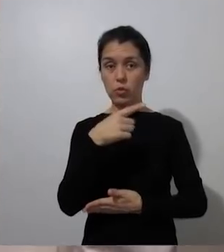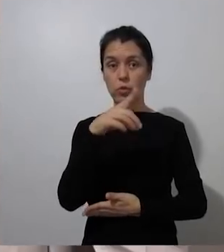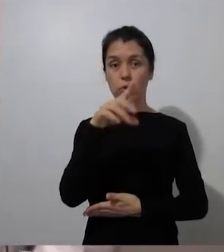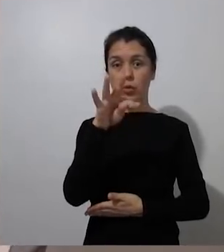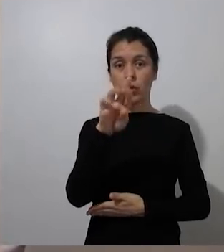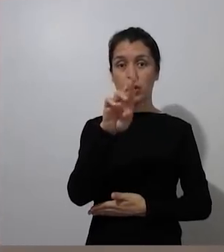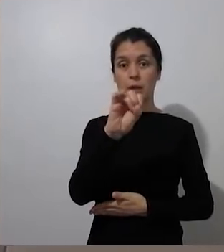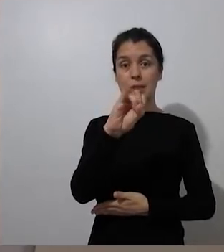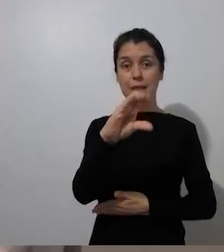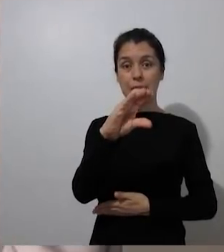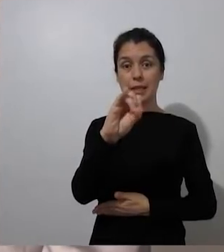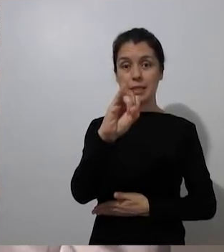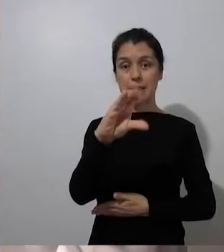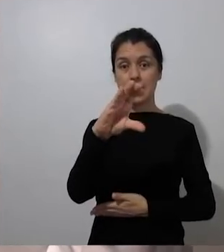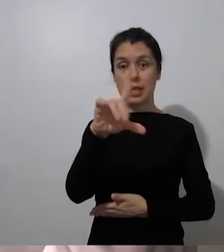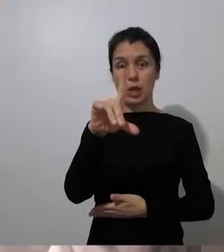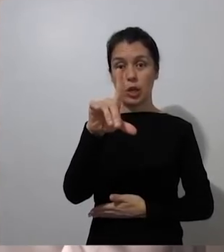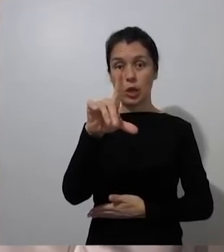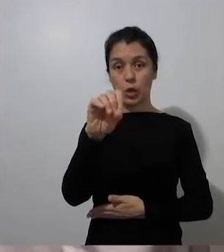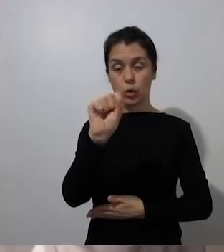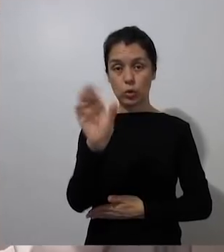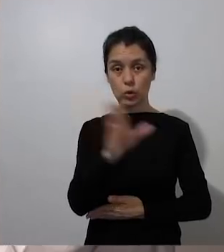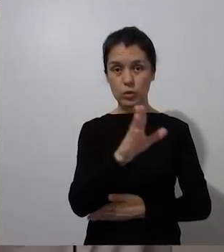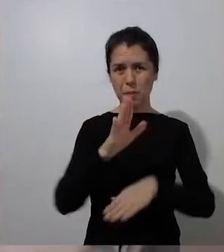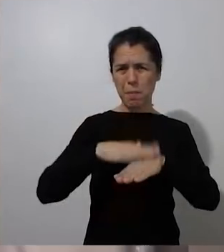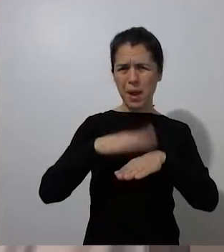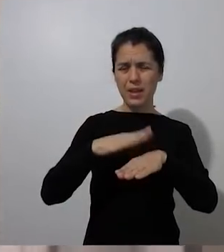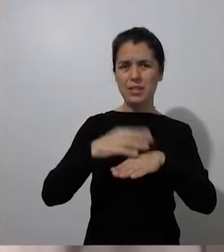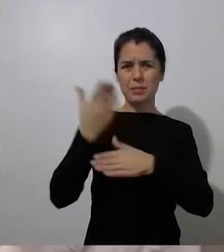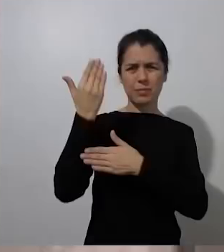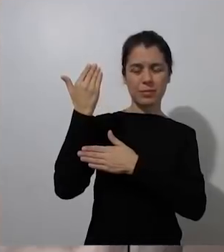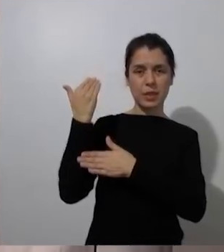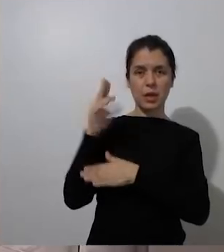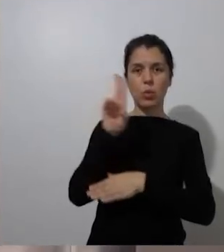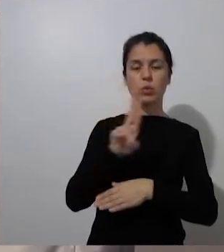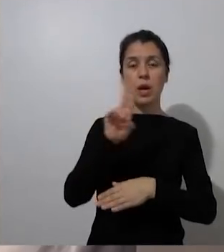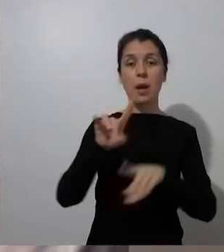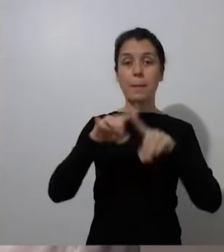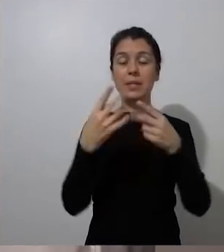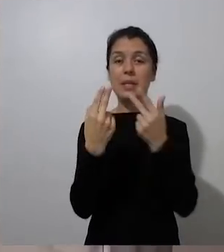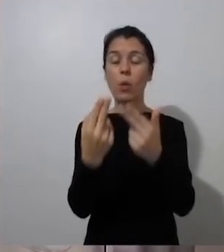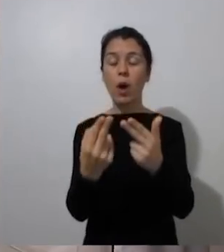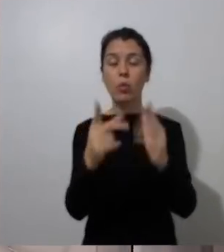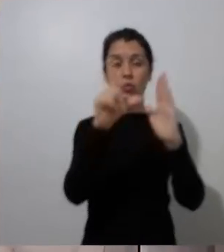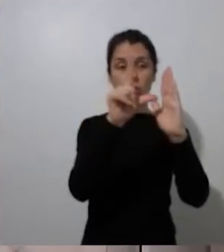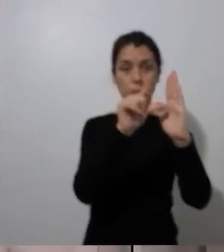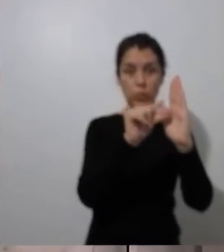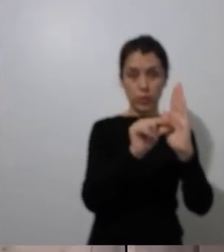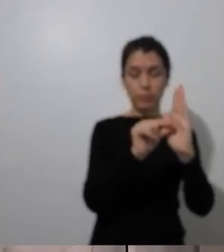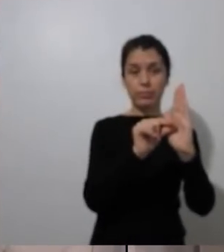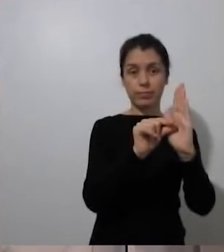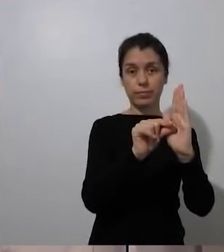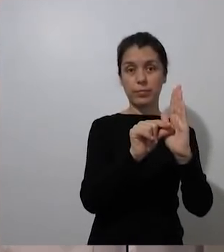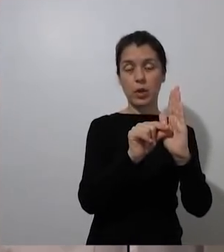medicamento são chamados de tricíclicos, porque eles têm 3 anéis de carbono, porque eles são os mais antigos, mas eles também são inibidores de recaptação de serotonina